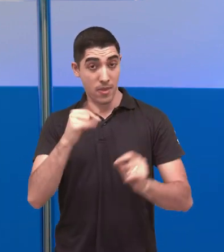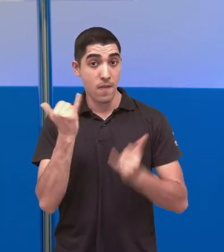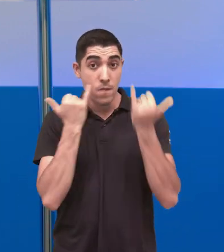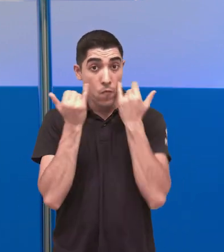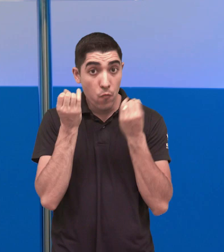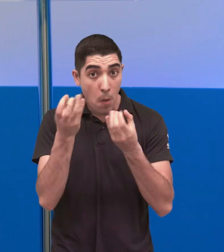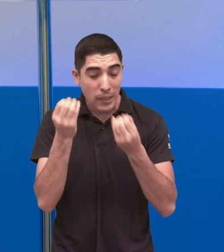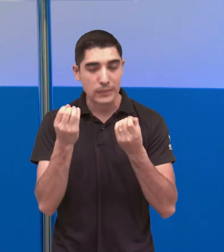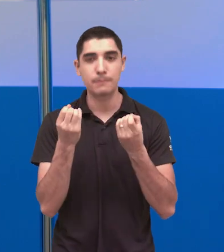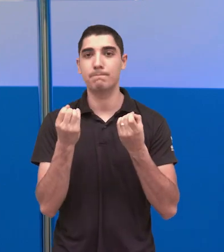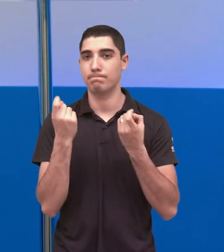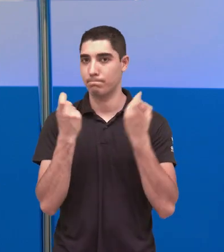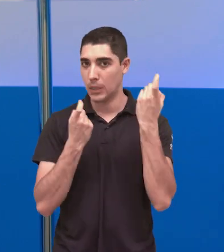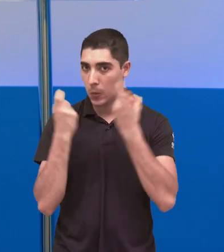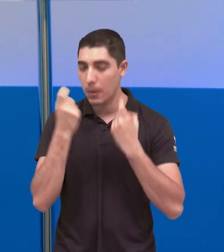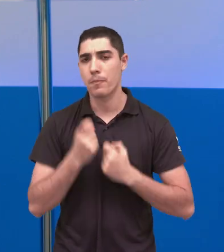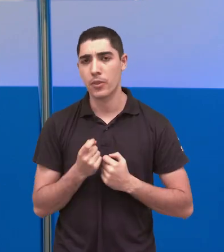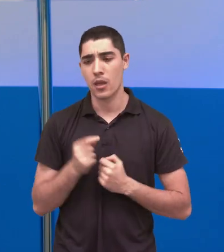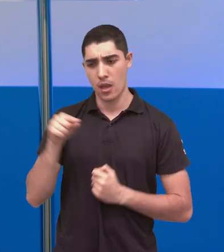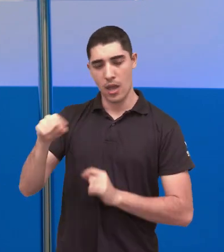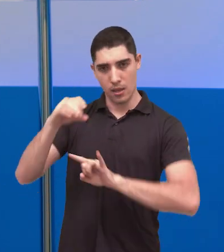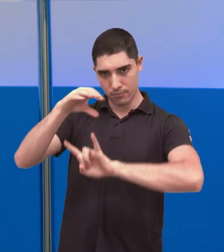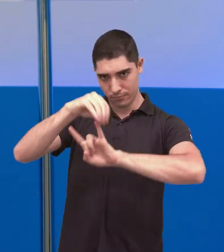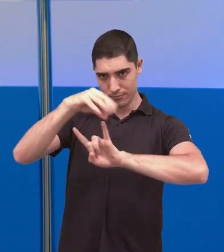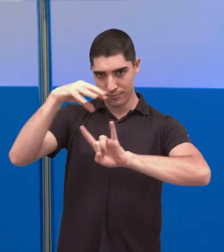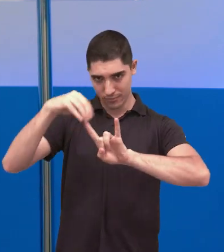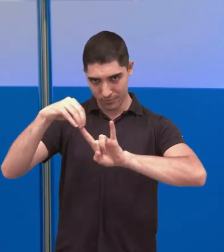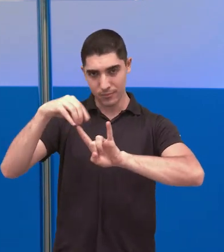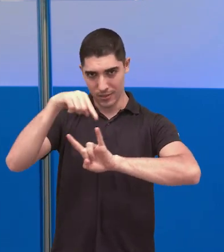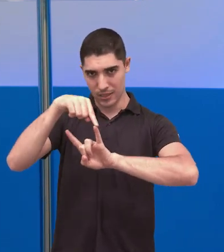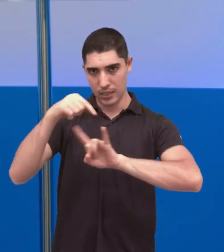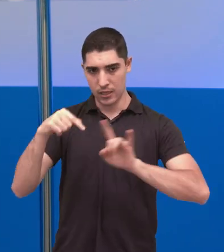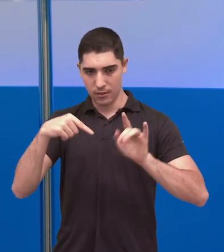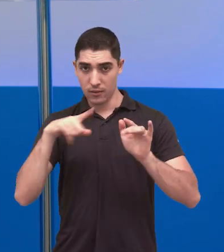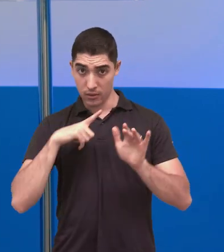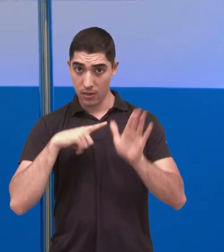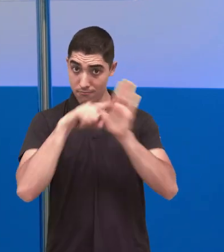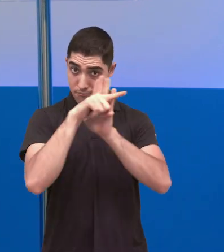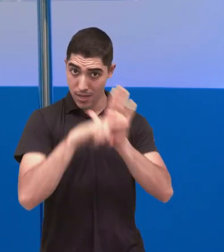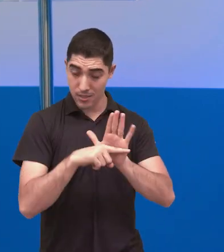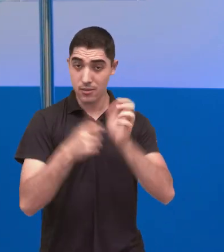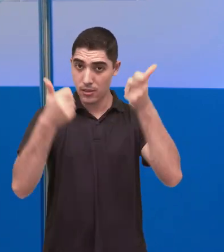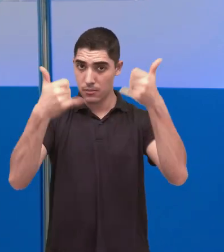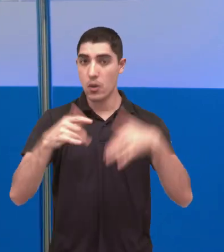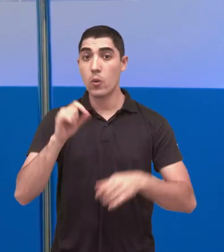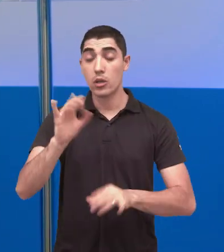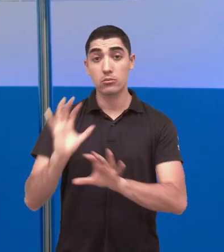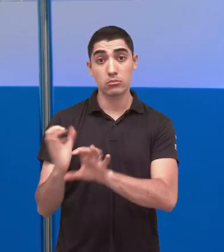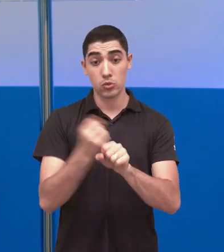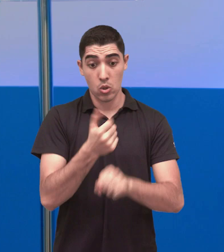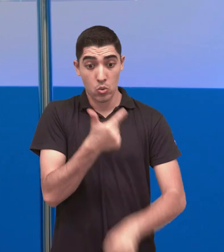uma estatística preocupante. Pesquisa da Fundação Oswaldo Cruz mostra um aumento de